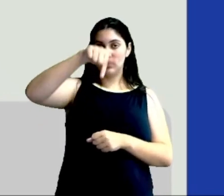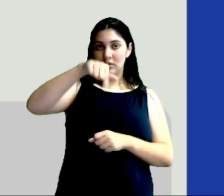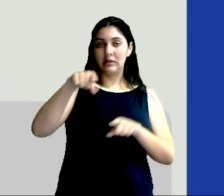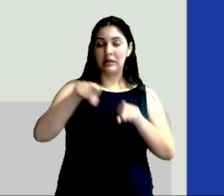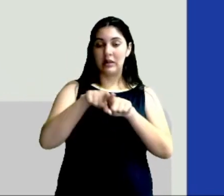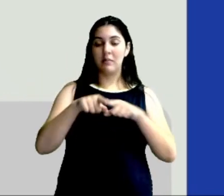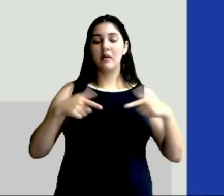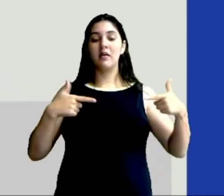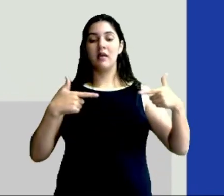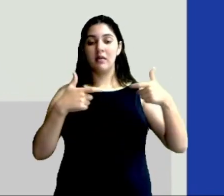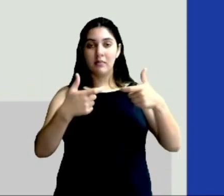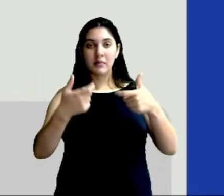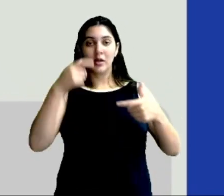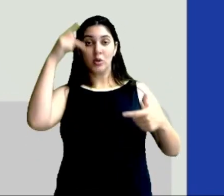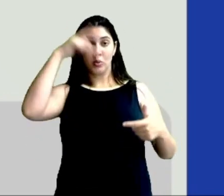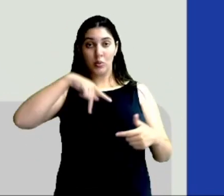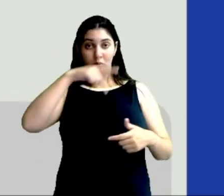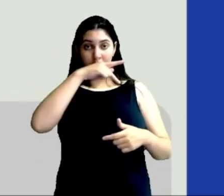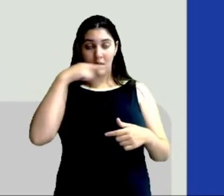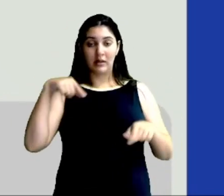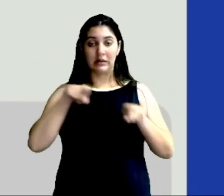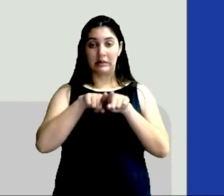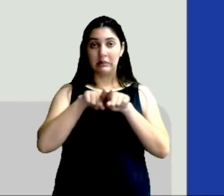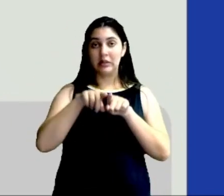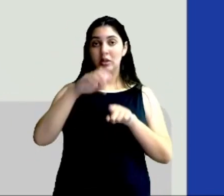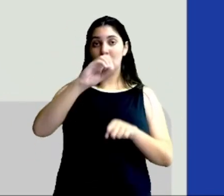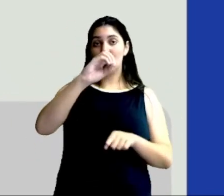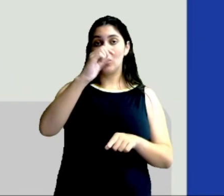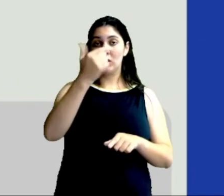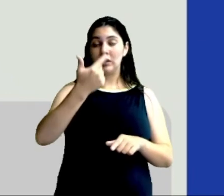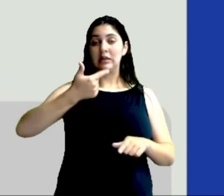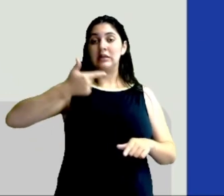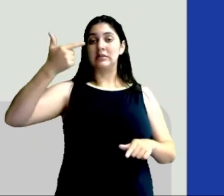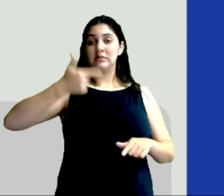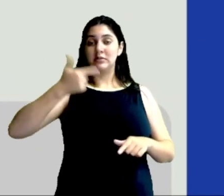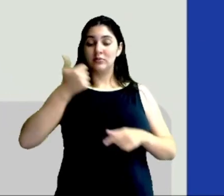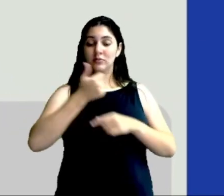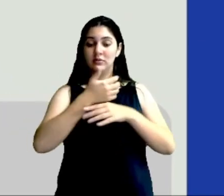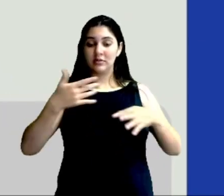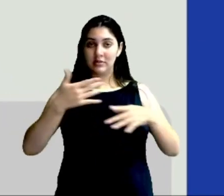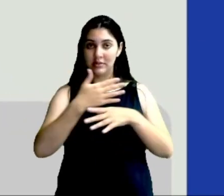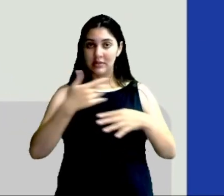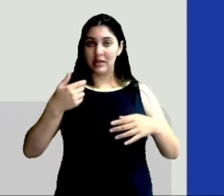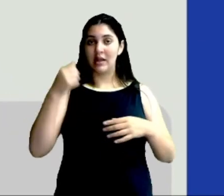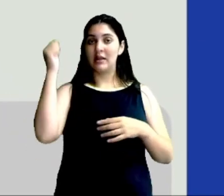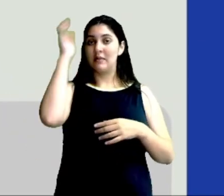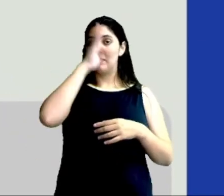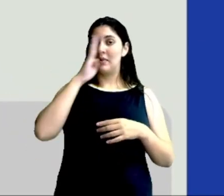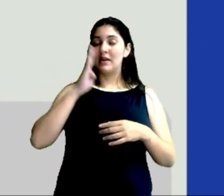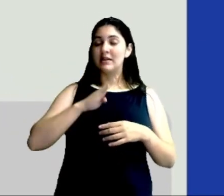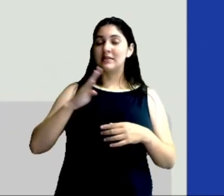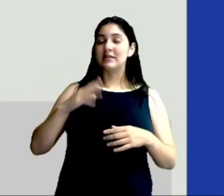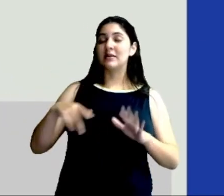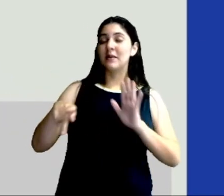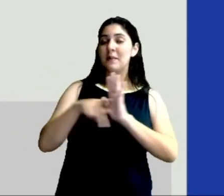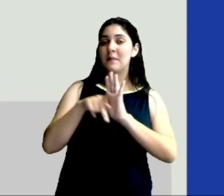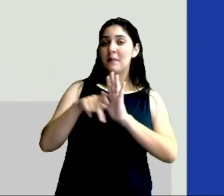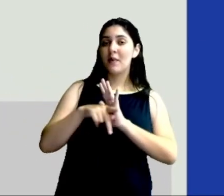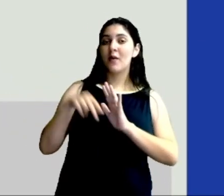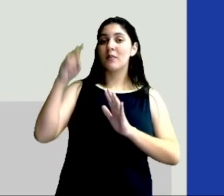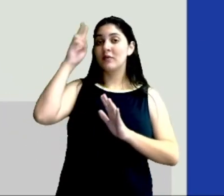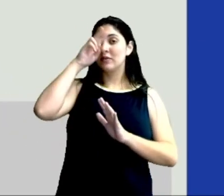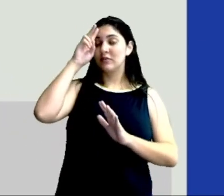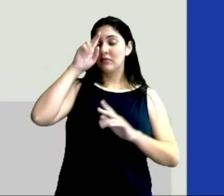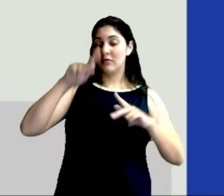de Revolução dos Padres. Que Olinda foi a segunda cidade brasileira declarada Patrimônio da Humanidade lá no finalzinho